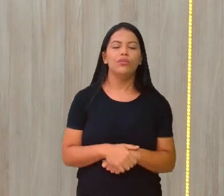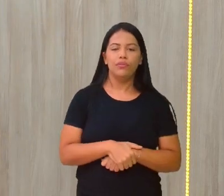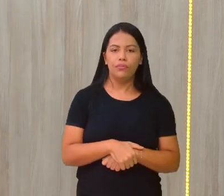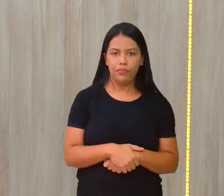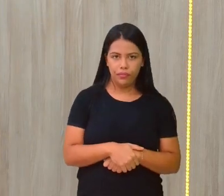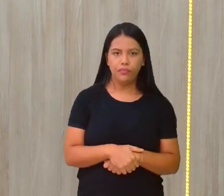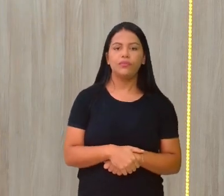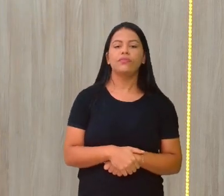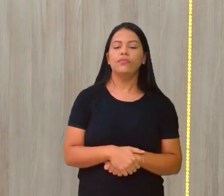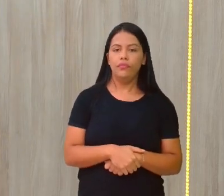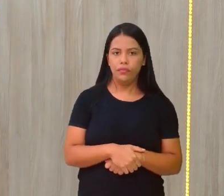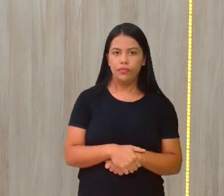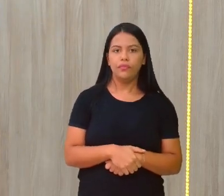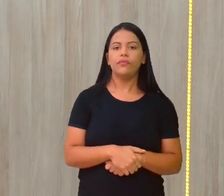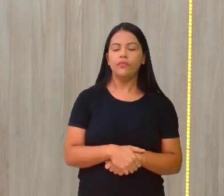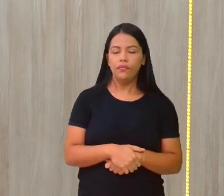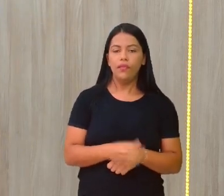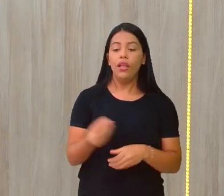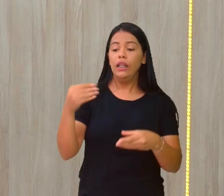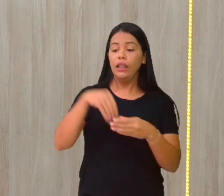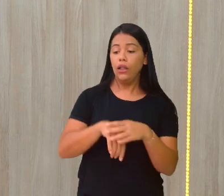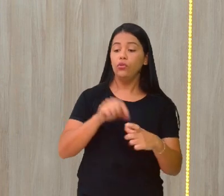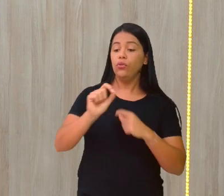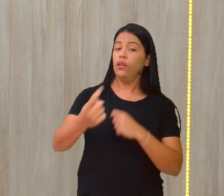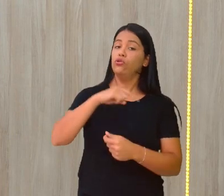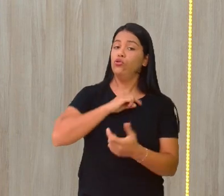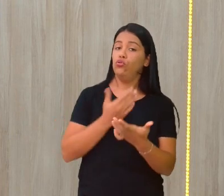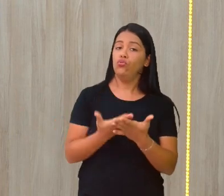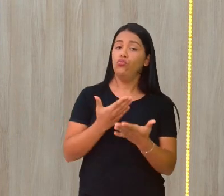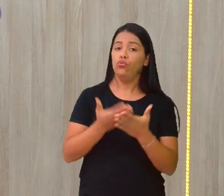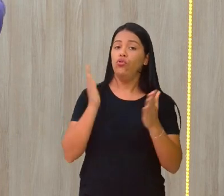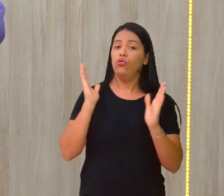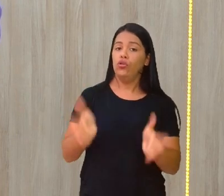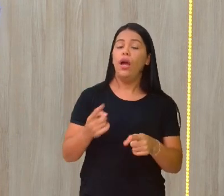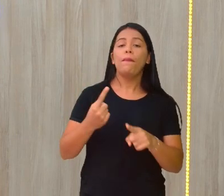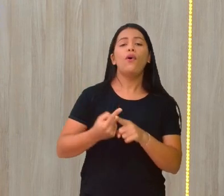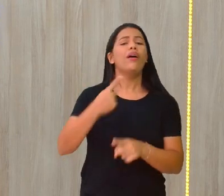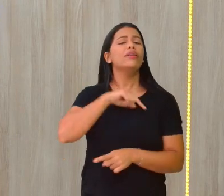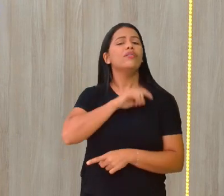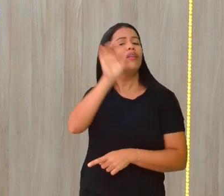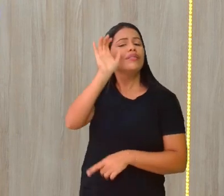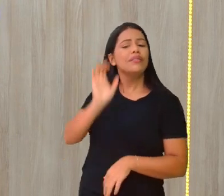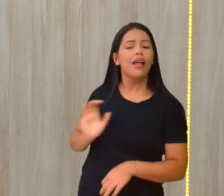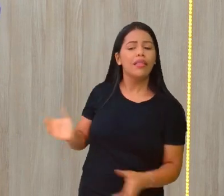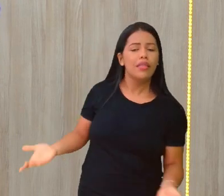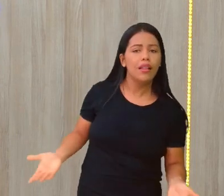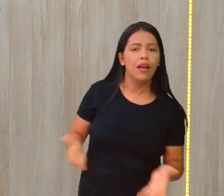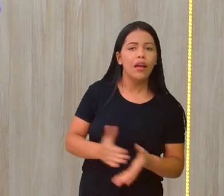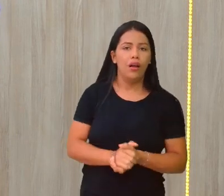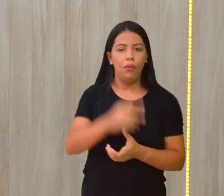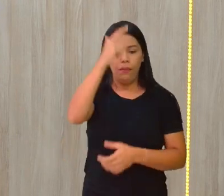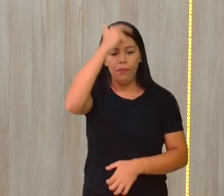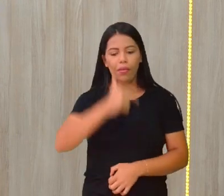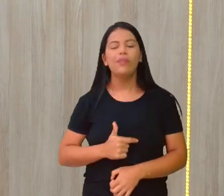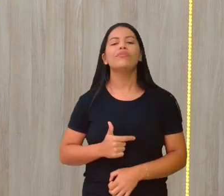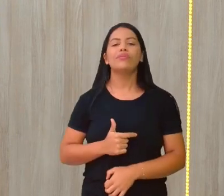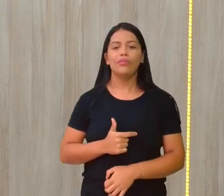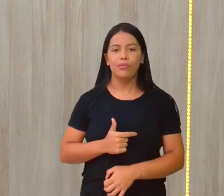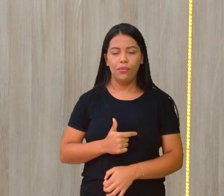dentro daquilo que nós estudamos. Porque somos cidadãos, né?